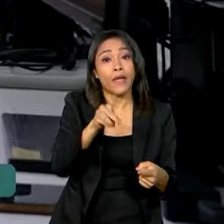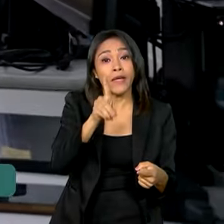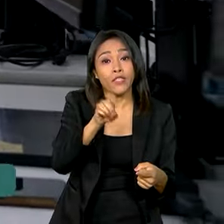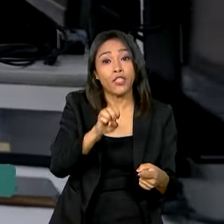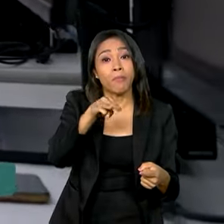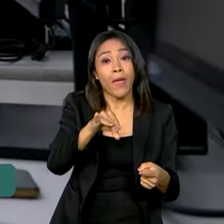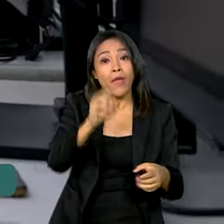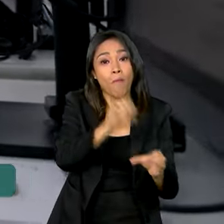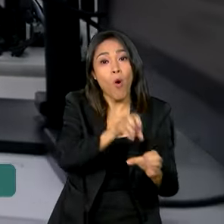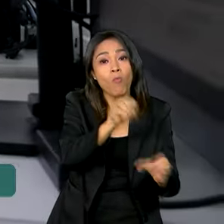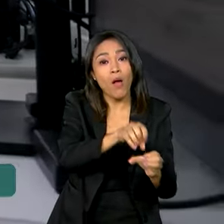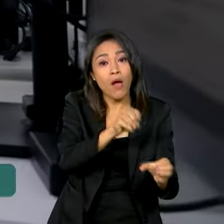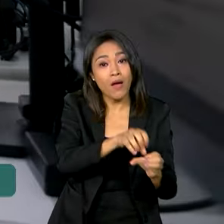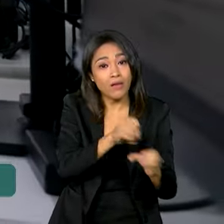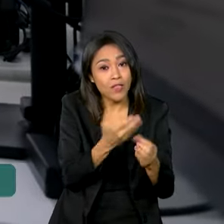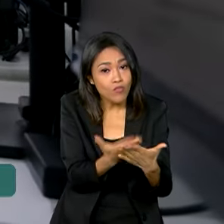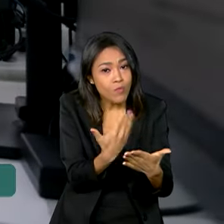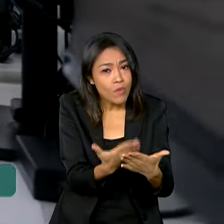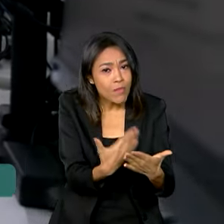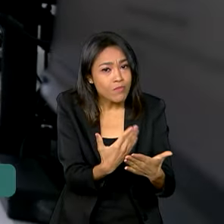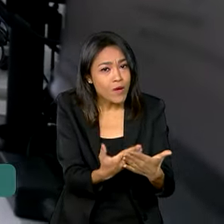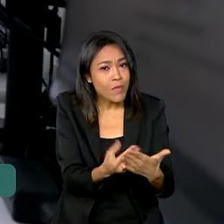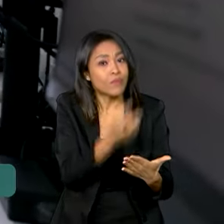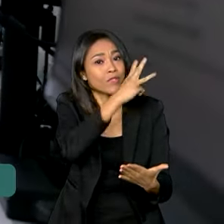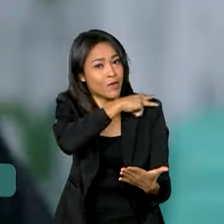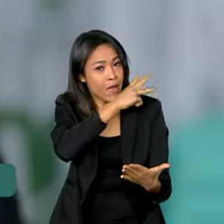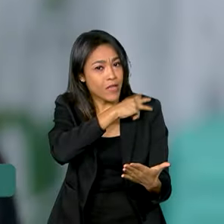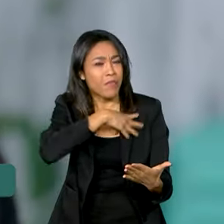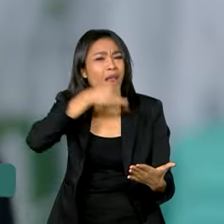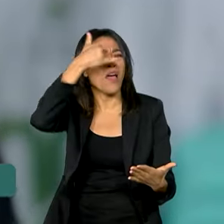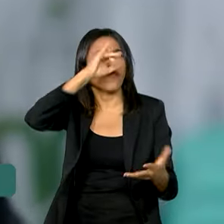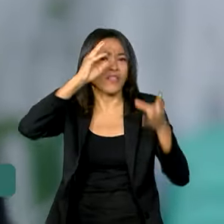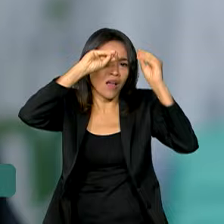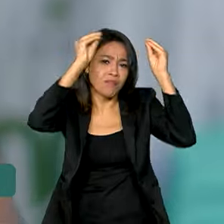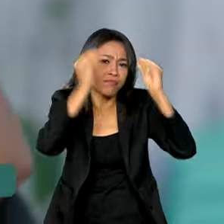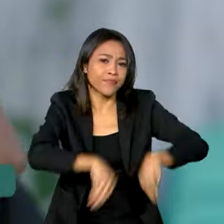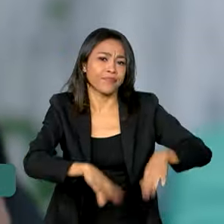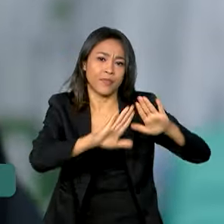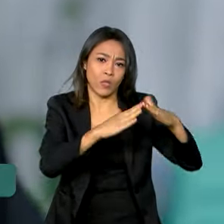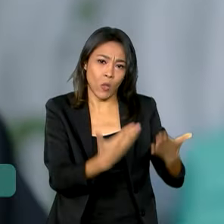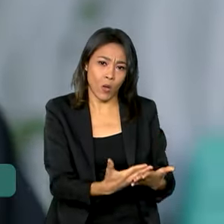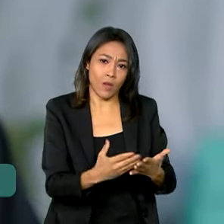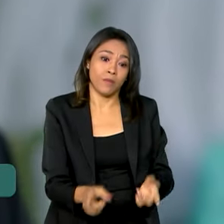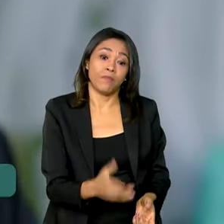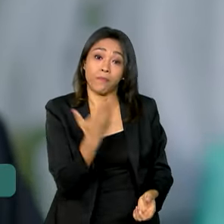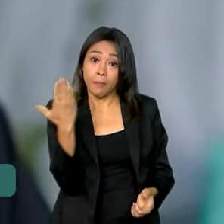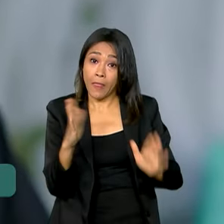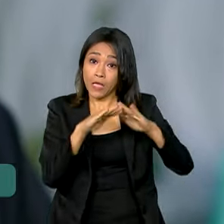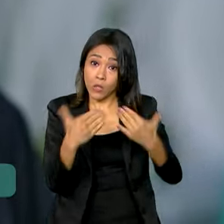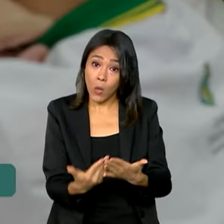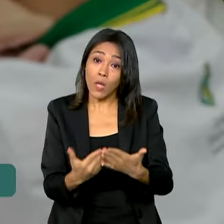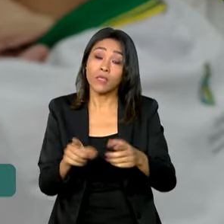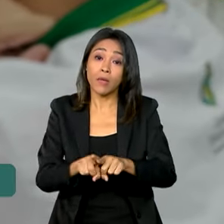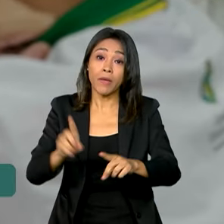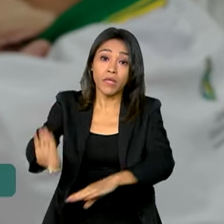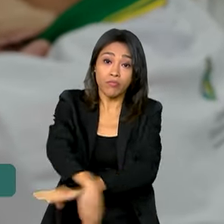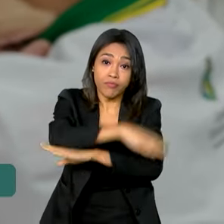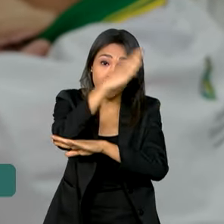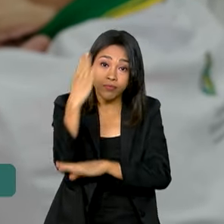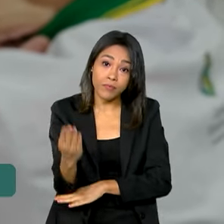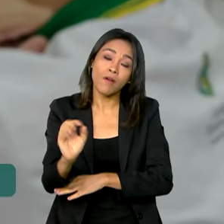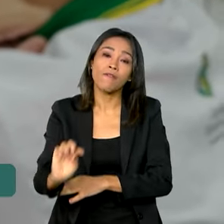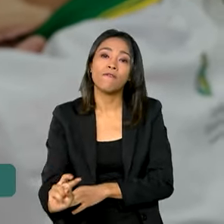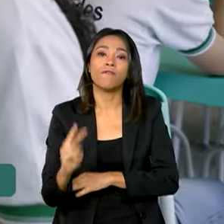funciona como uma poupança do ensino médio e ajuda a combater a evasão escolar. As escolas em tempo integral, com valorização